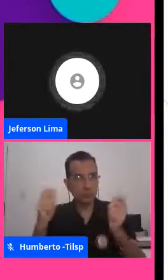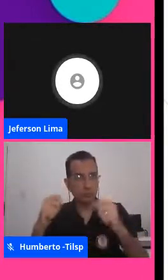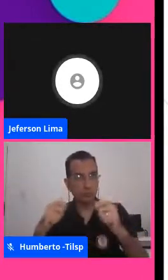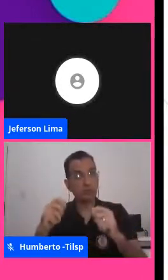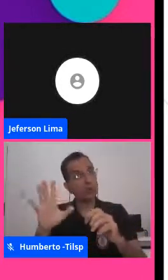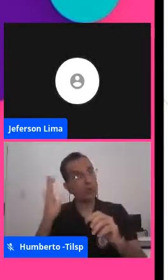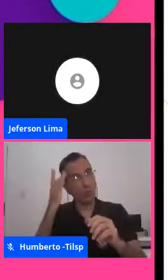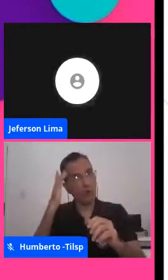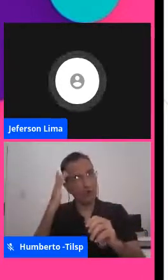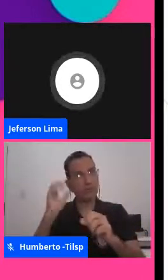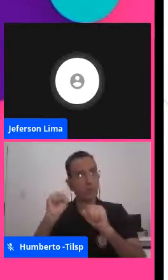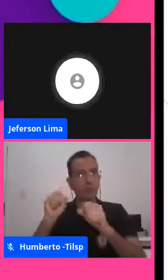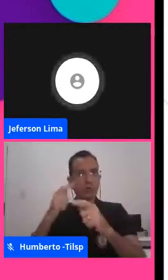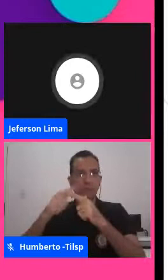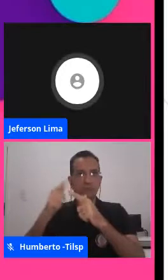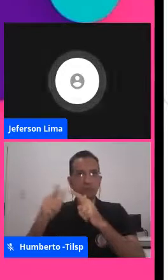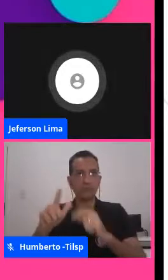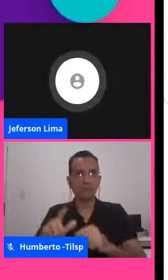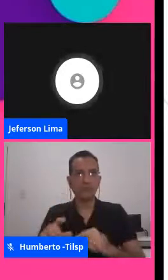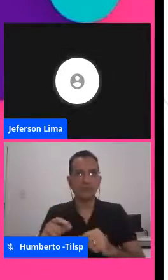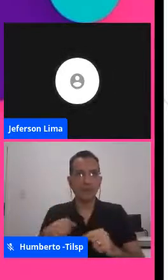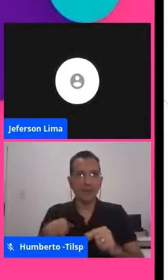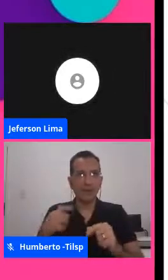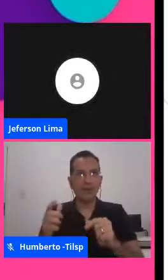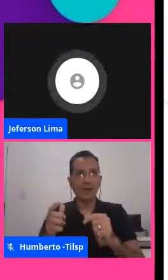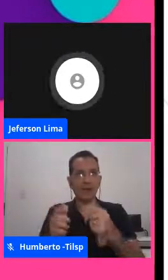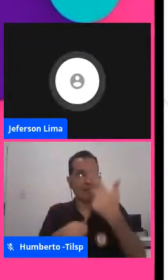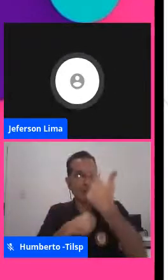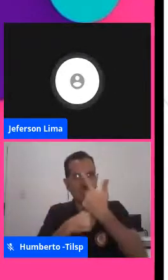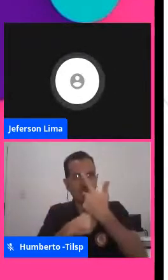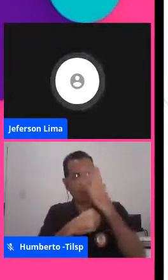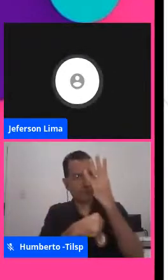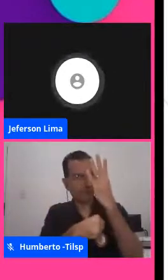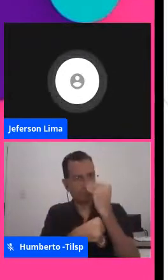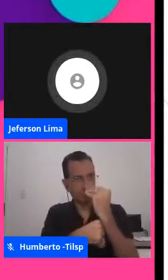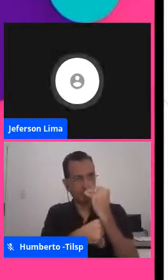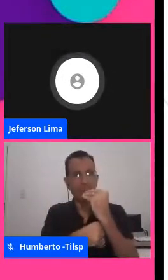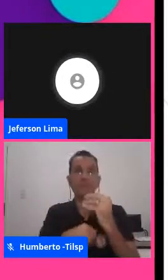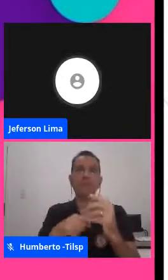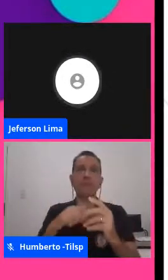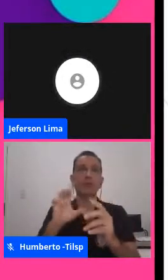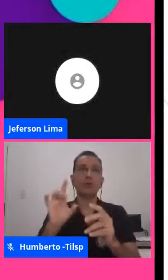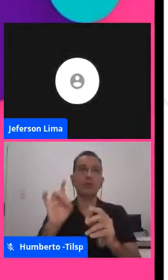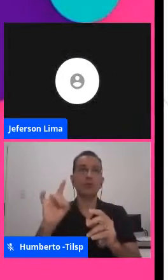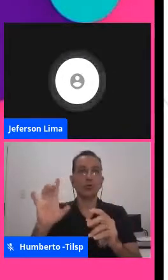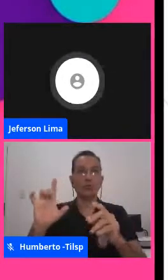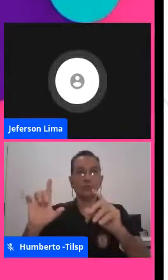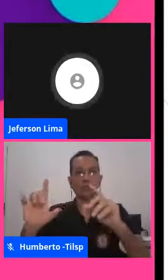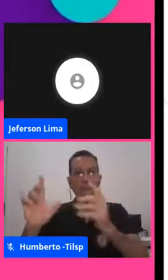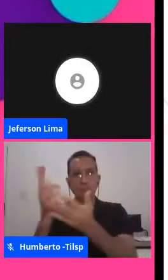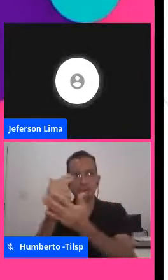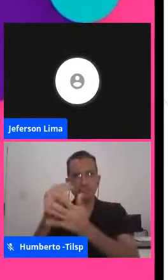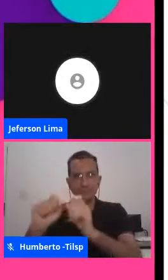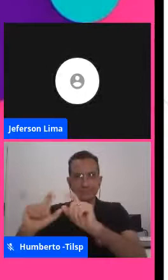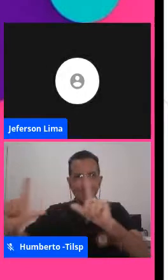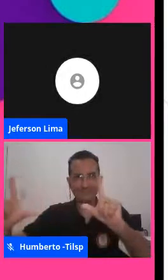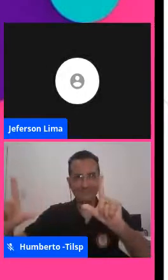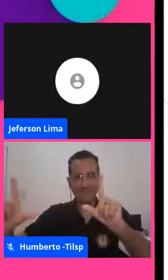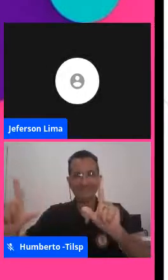Então eu vou ficar aqui por enquanto sem vídeo, mas a gente já vai se